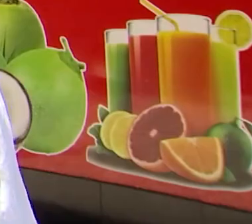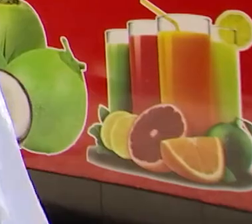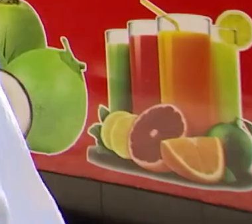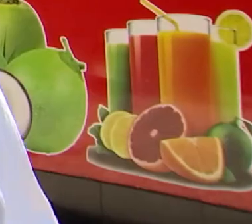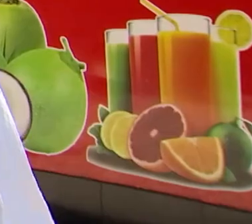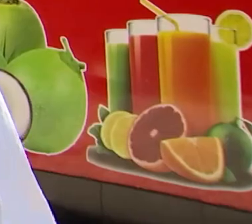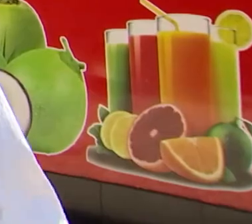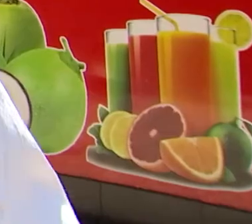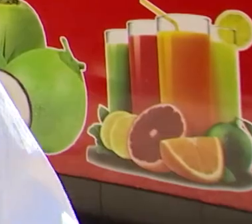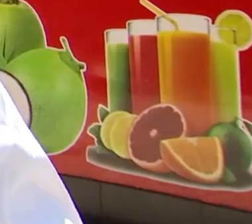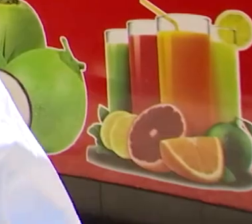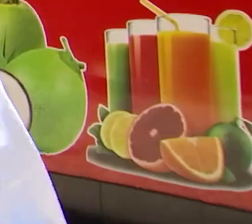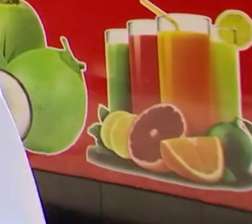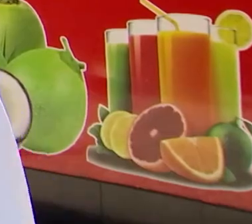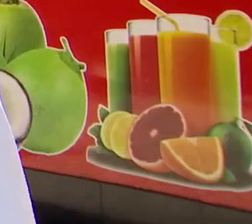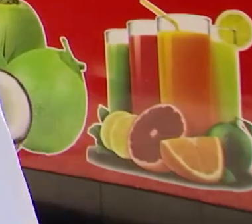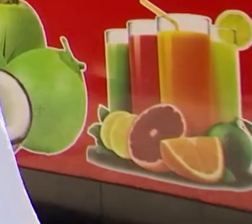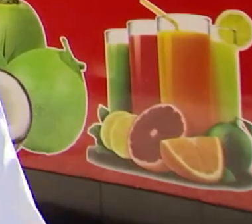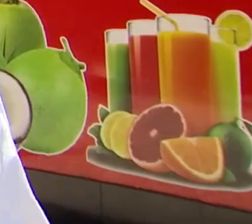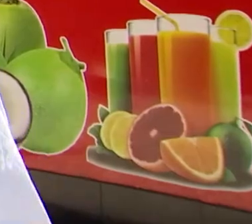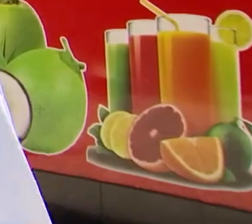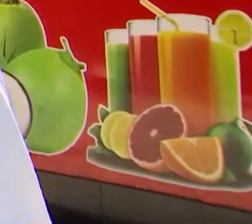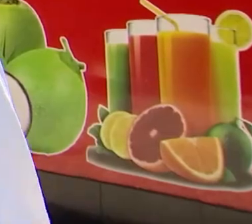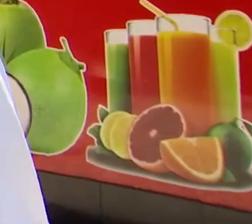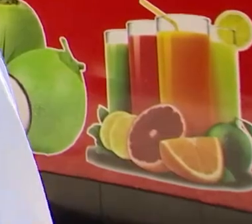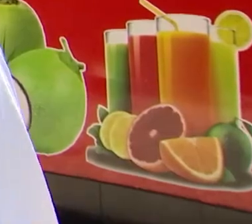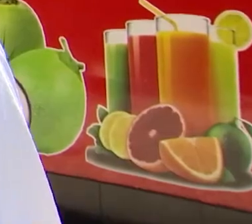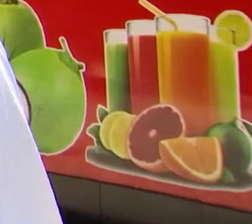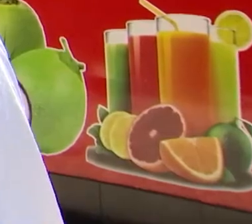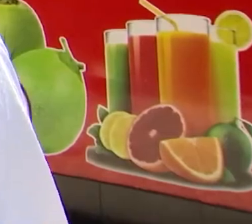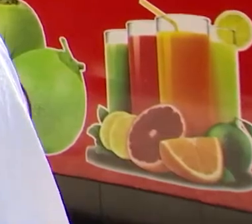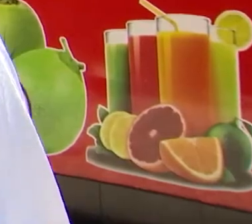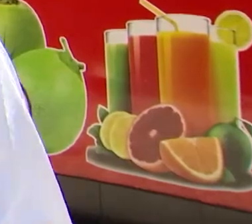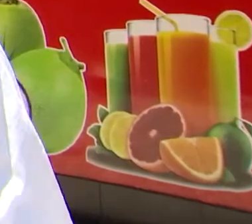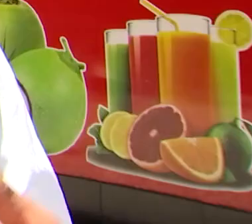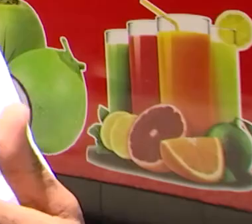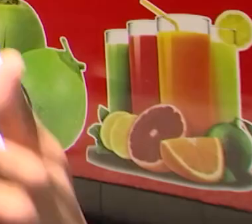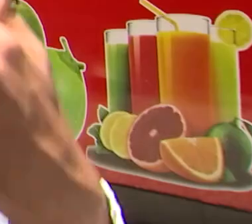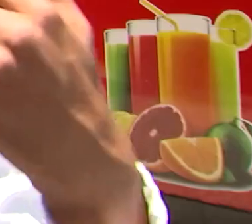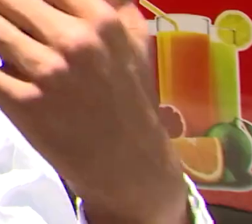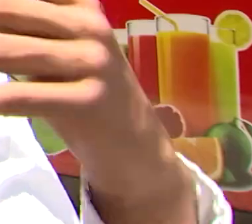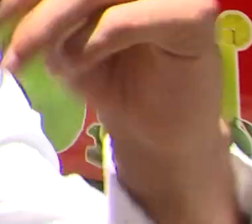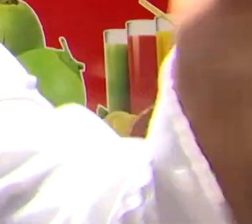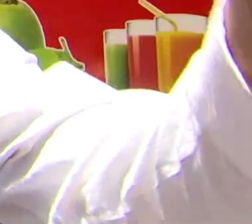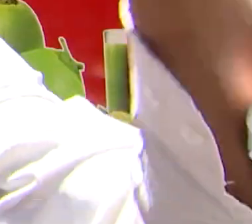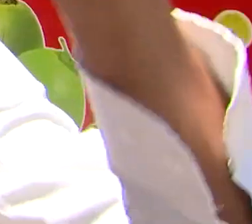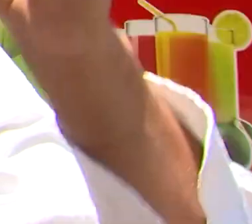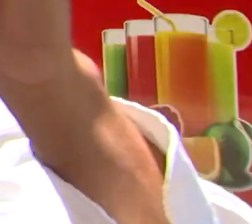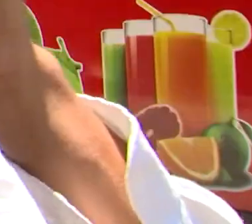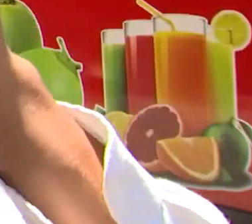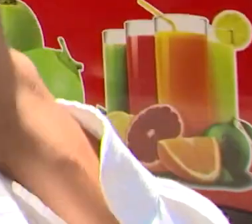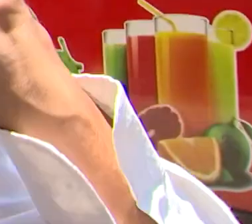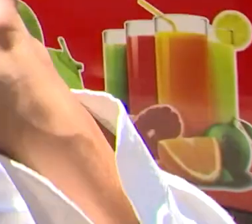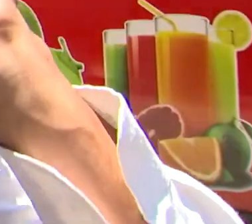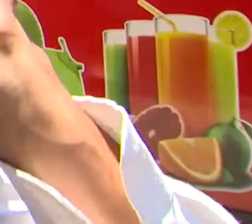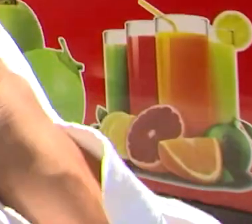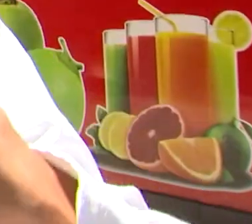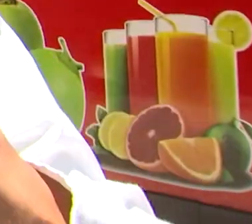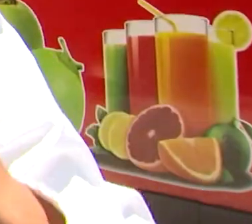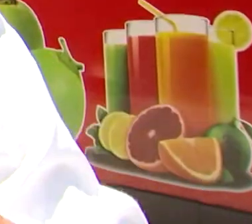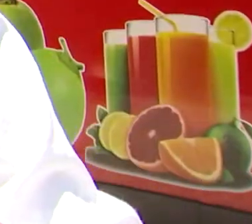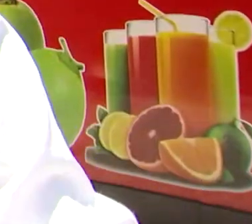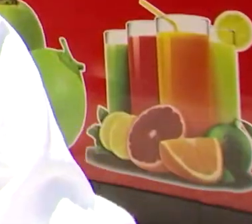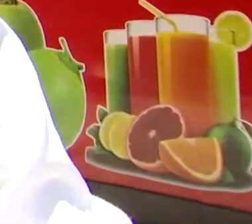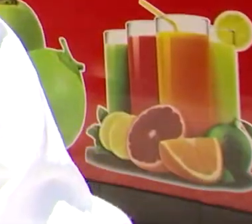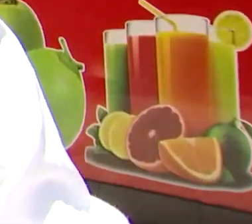passei num período recente a escutar muito Luiz Gonzaga e me trazer muito essa força dessa terra. E assim, eu não sabia até então que ele tinha morrido, porque eu nunca